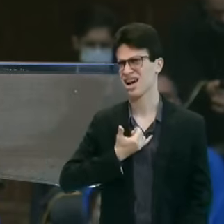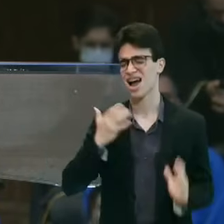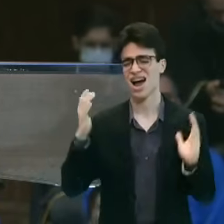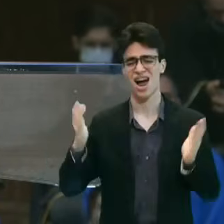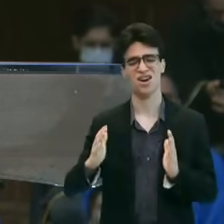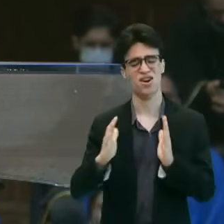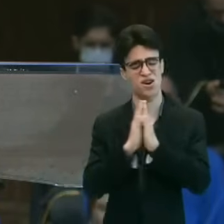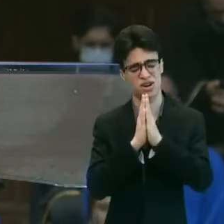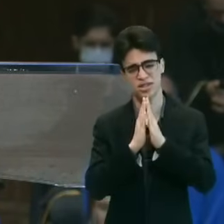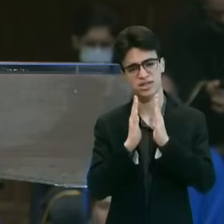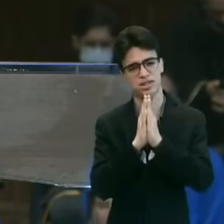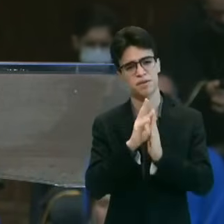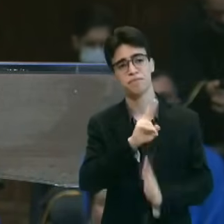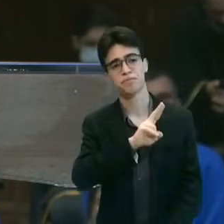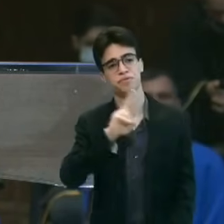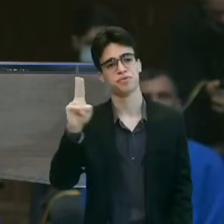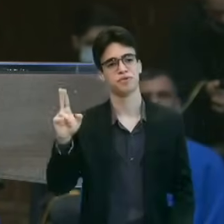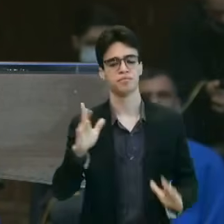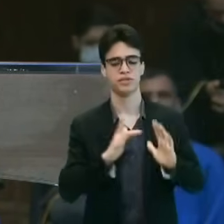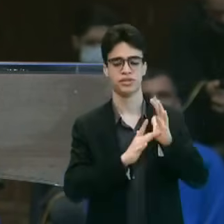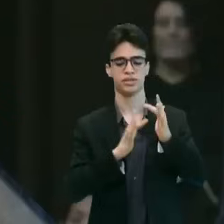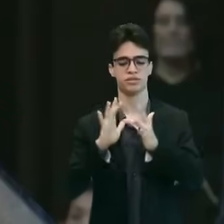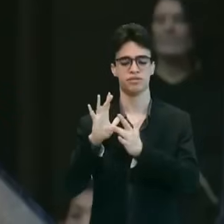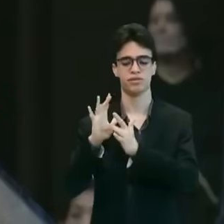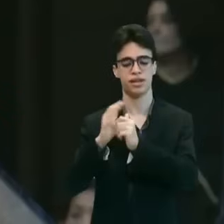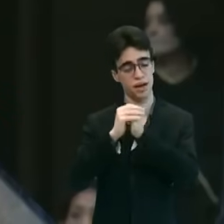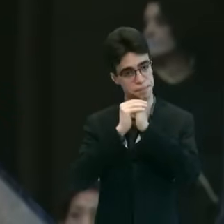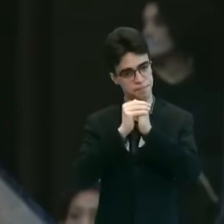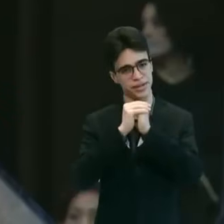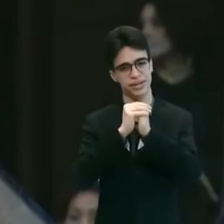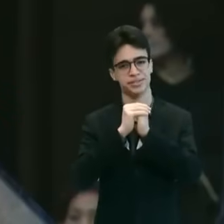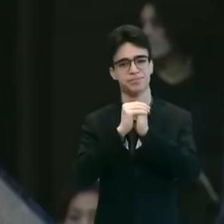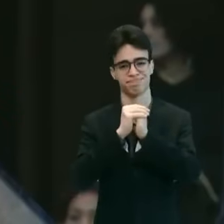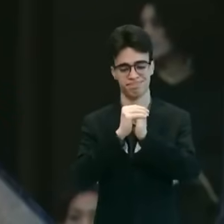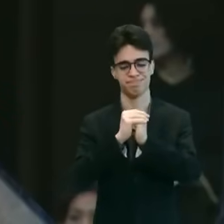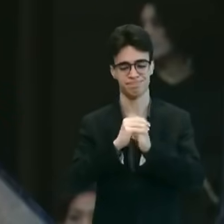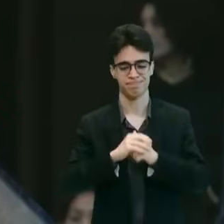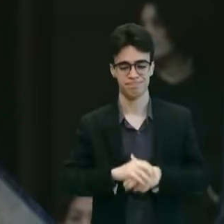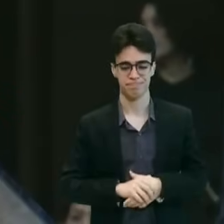que oramos em nome de Jesus. Amém e amém.